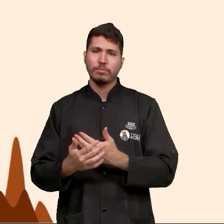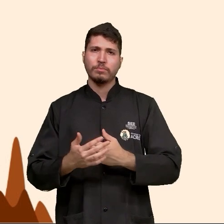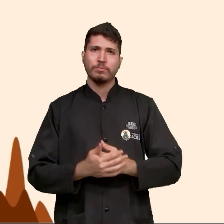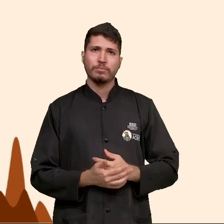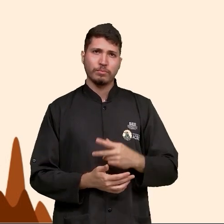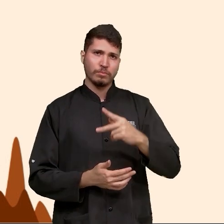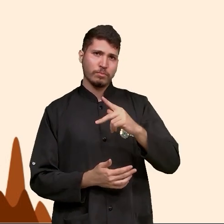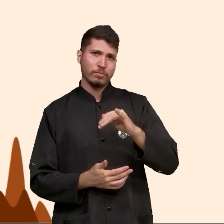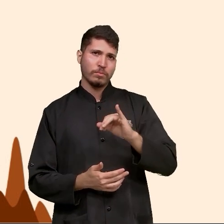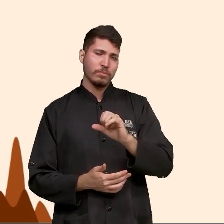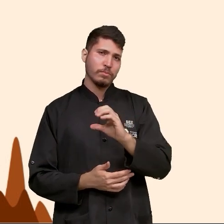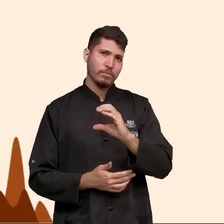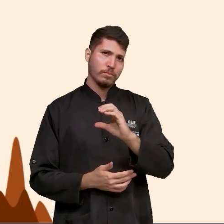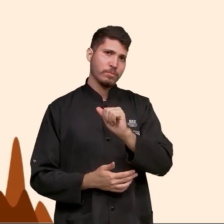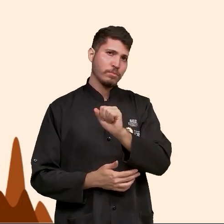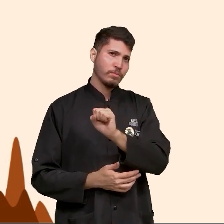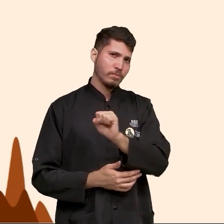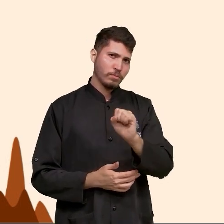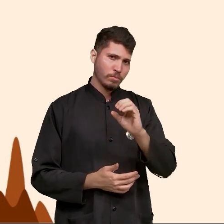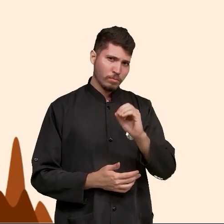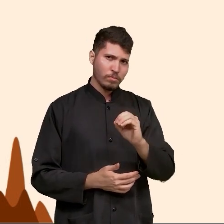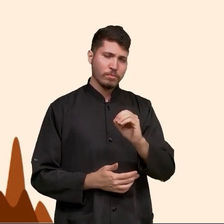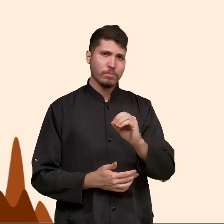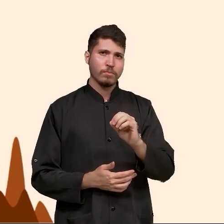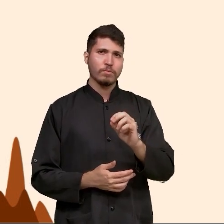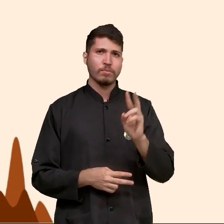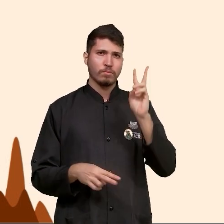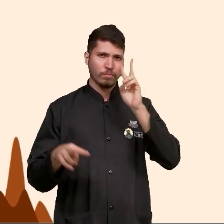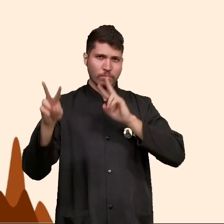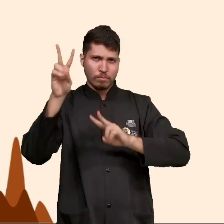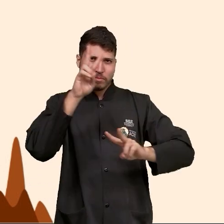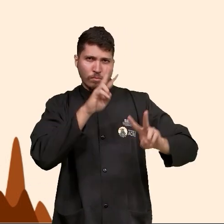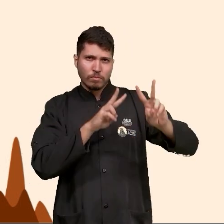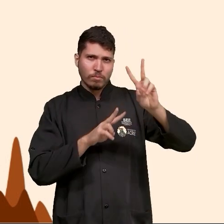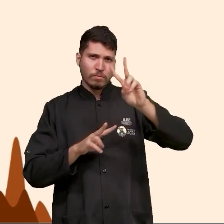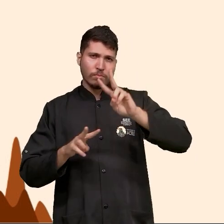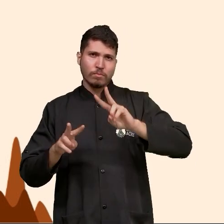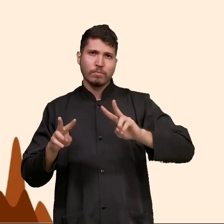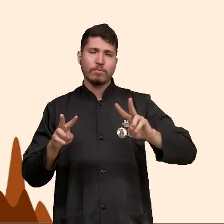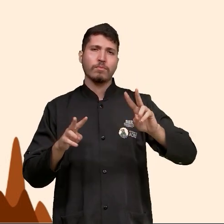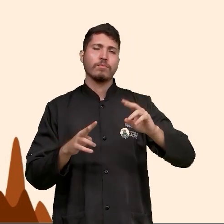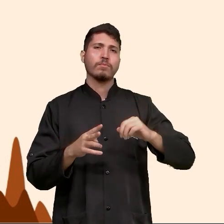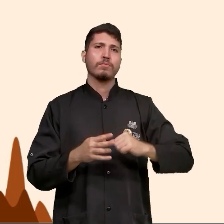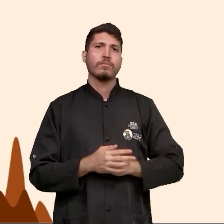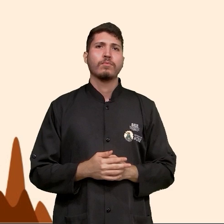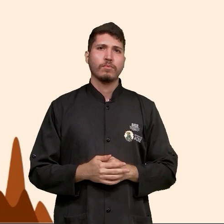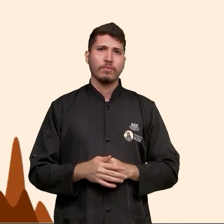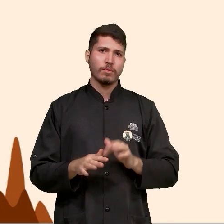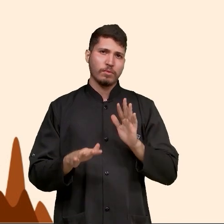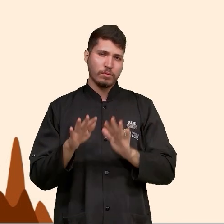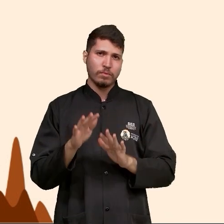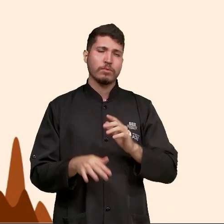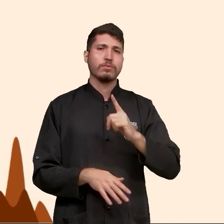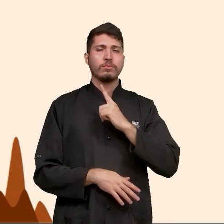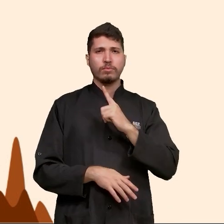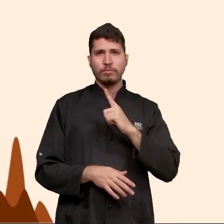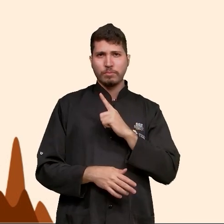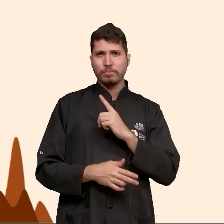vocês vislumbrarem essa obra mais uma vez, que tanto cai, inclusive, nas questões de vestibulares,